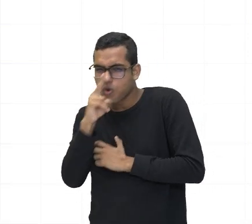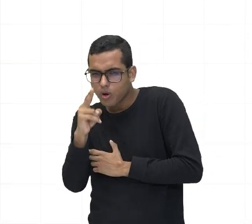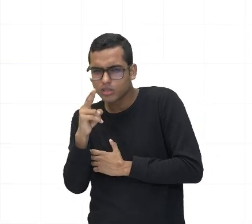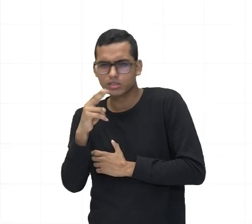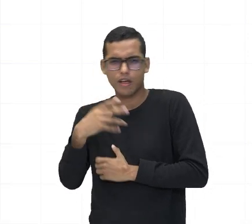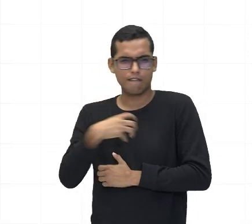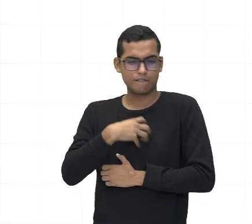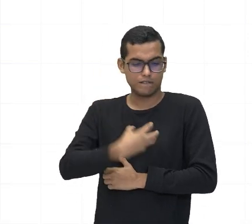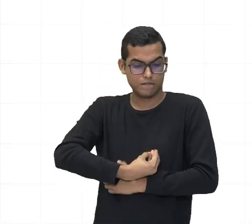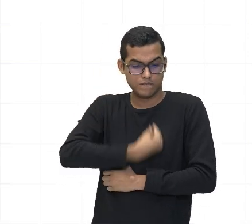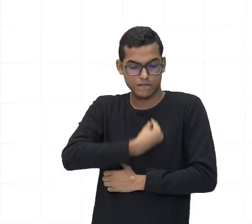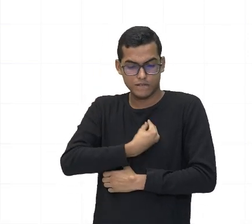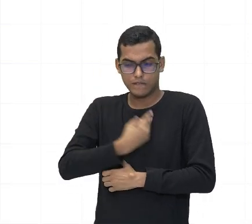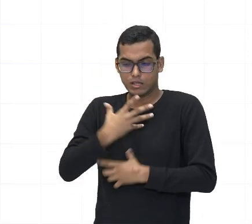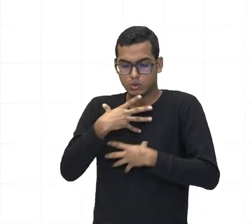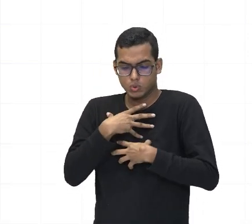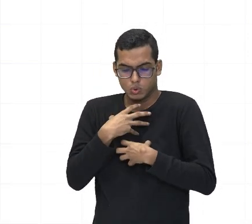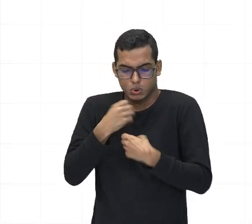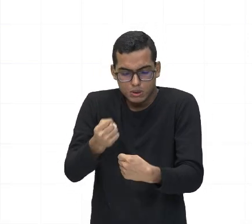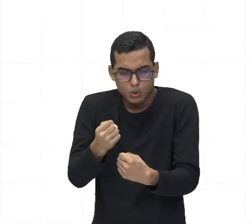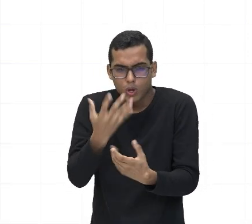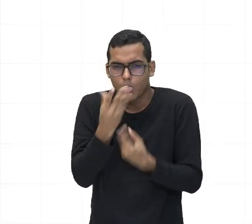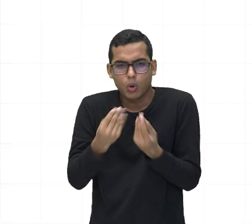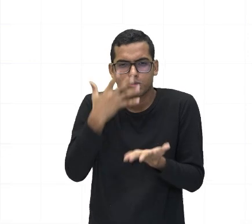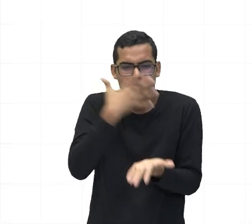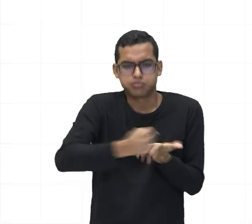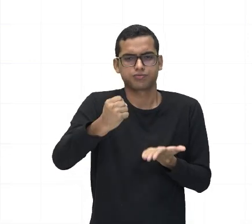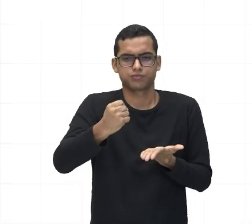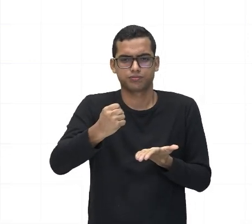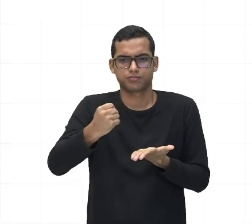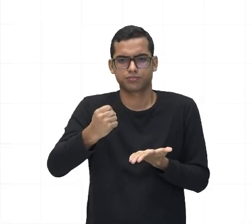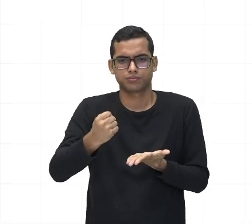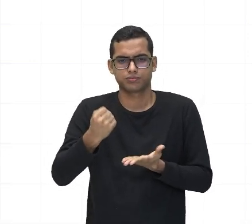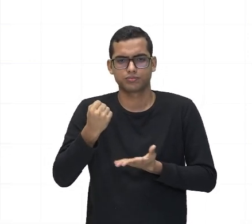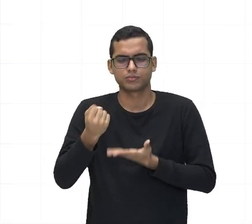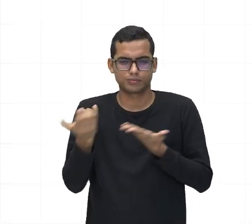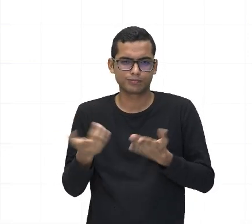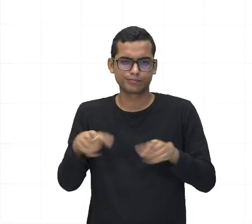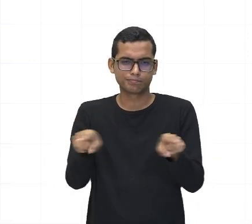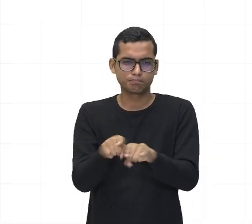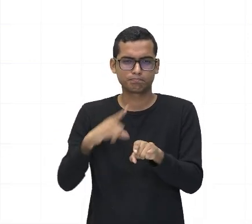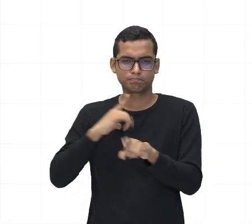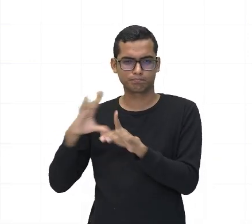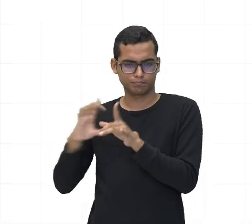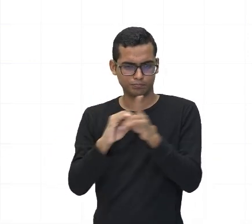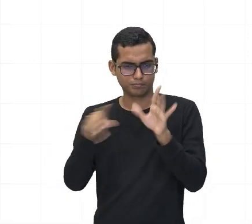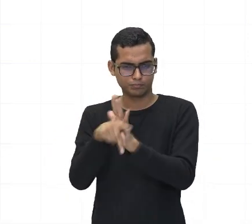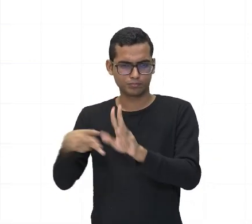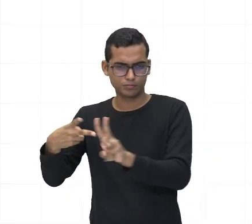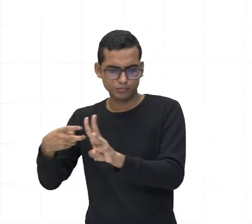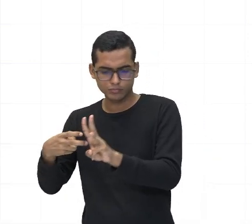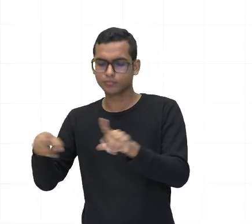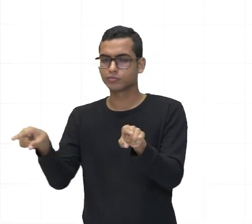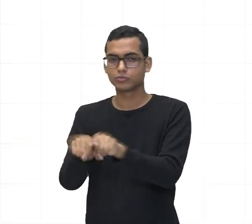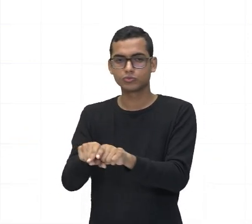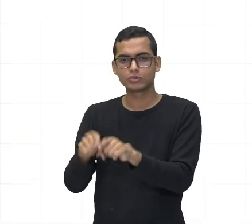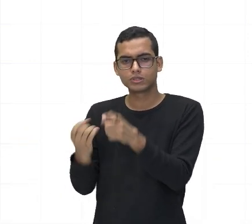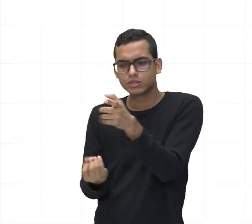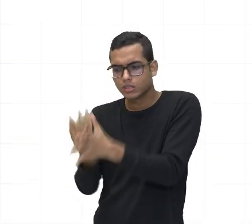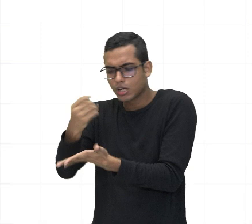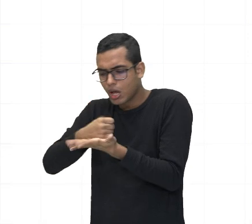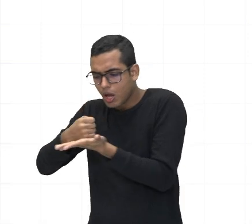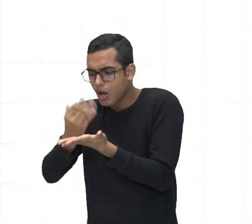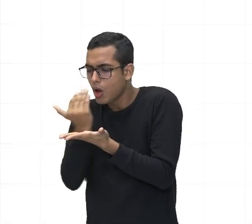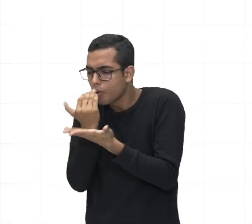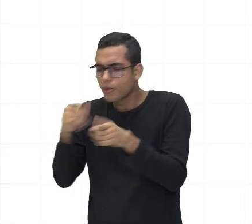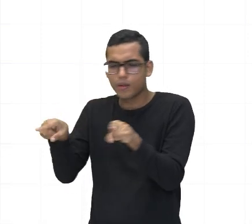uma medicina, se dá um remédio natural para a pessoa, um remédio indígena, mas também se faz orações, se faz